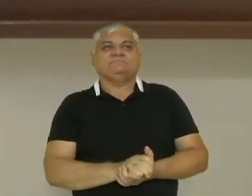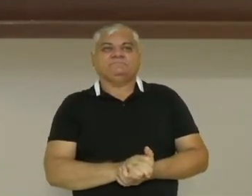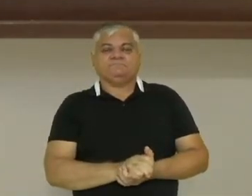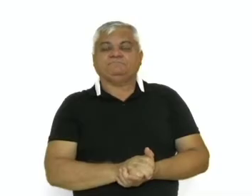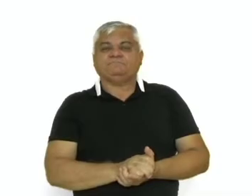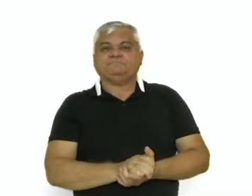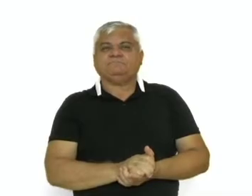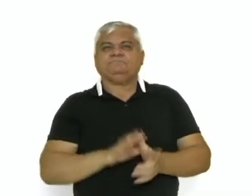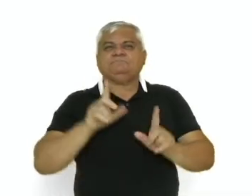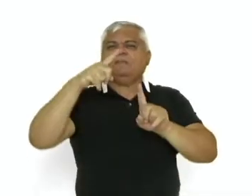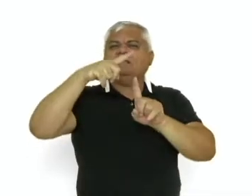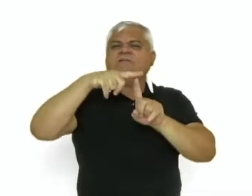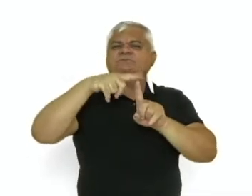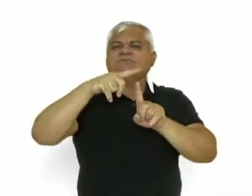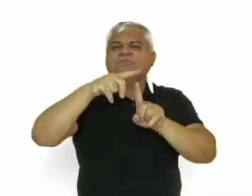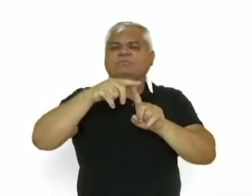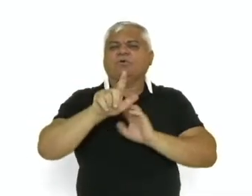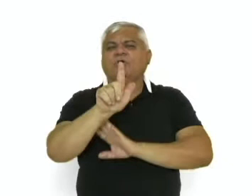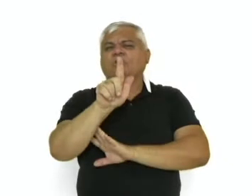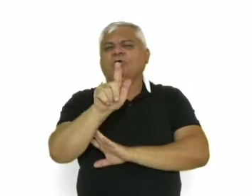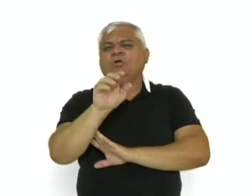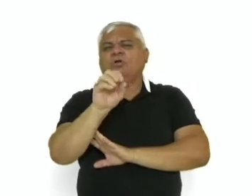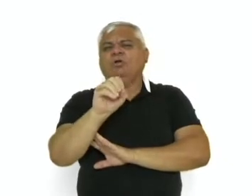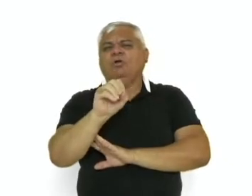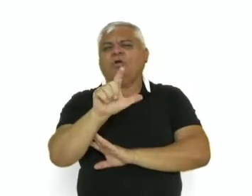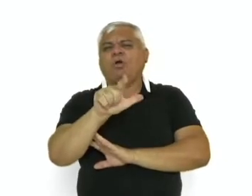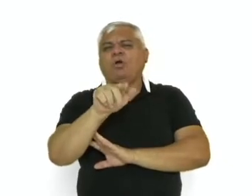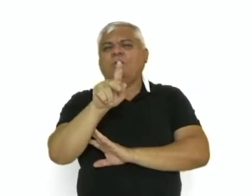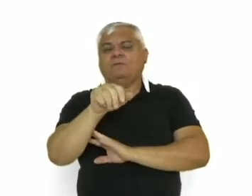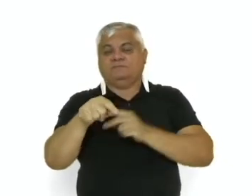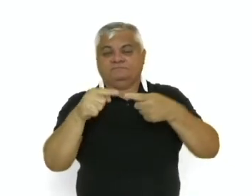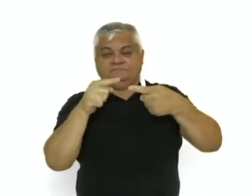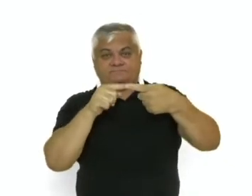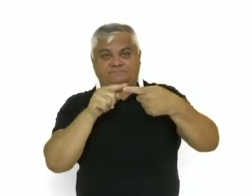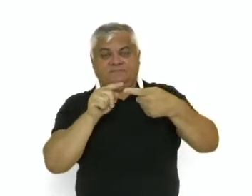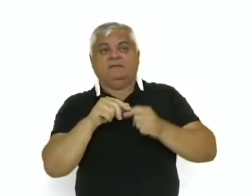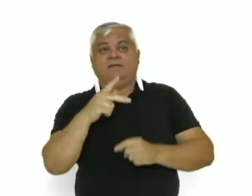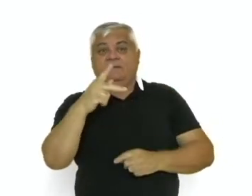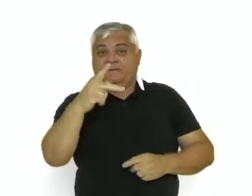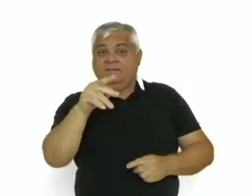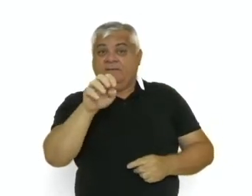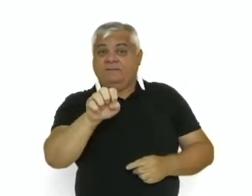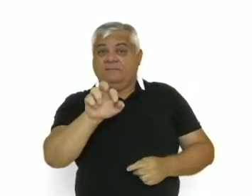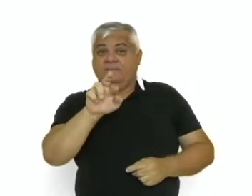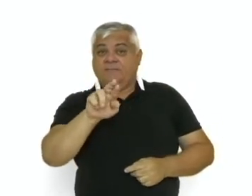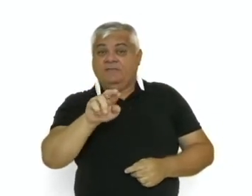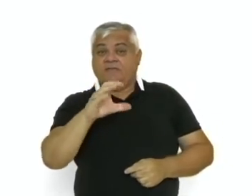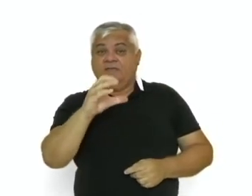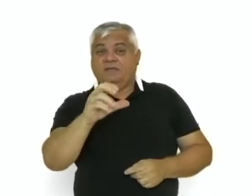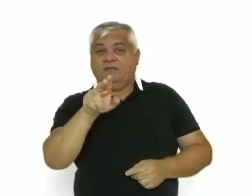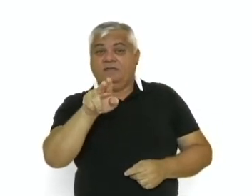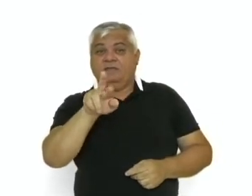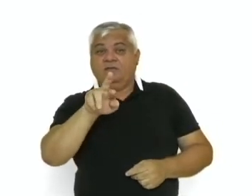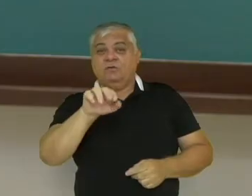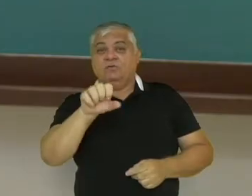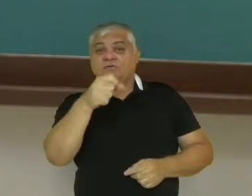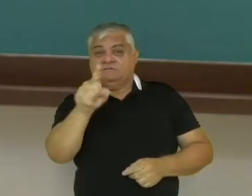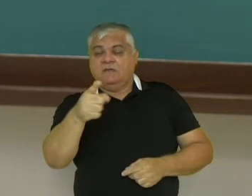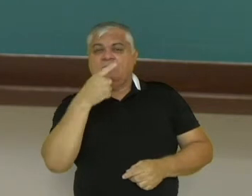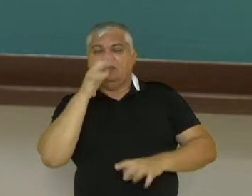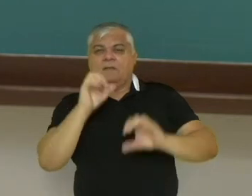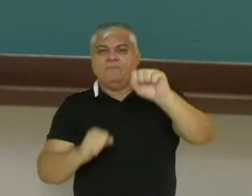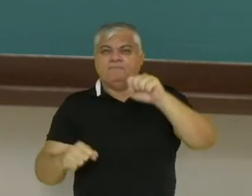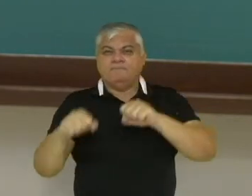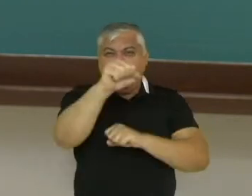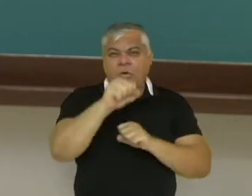Classificação de acordo com os tipos de golpe. Então, 2 tipos de golpe. O de percussão, que o objetivo é tocar o adversário com